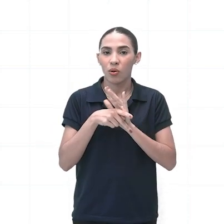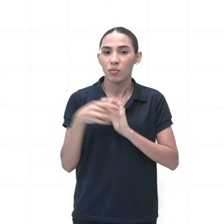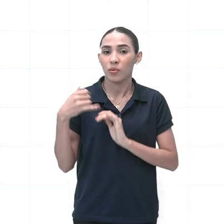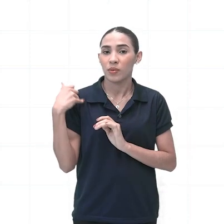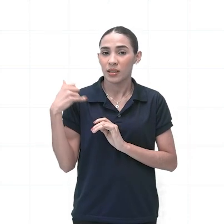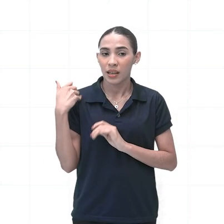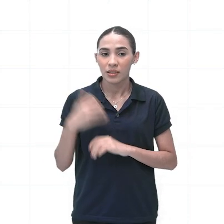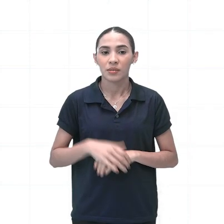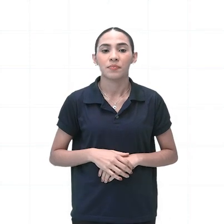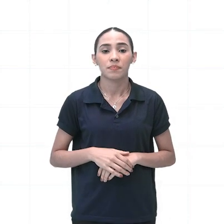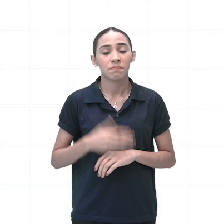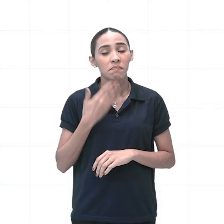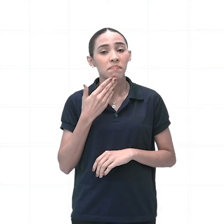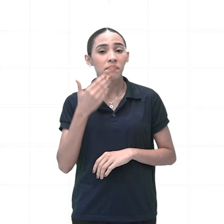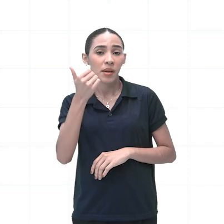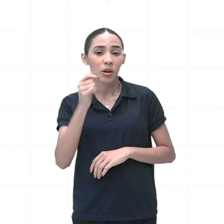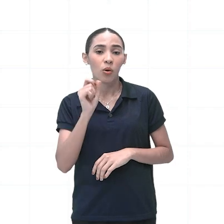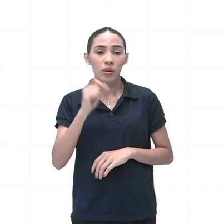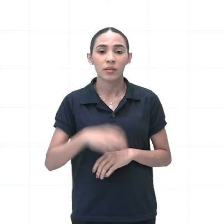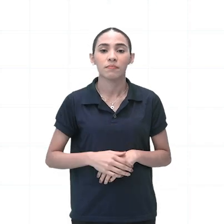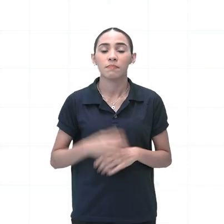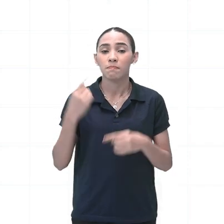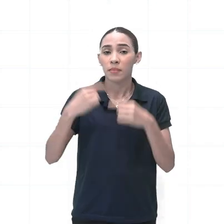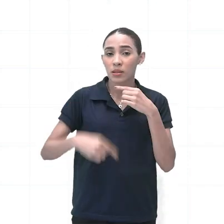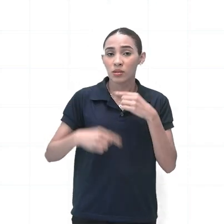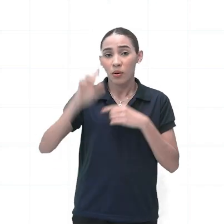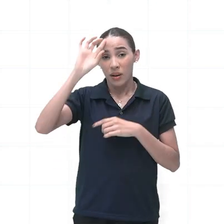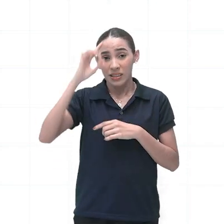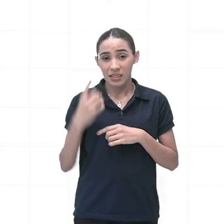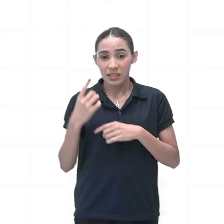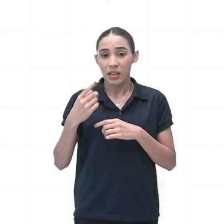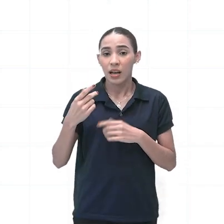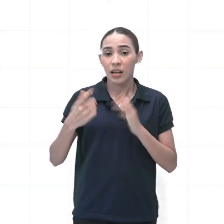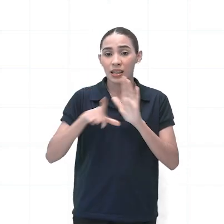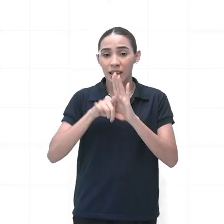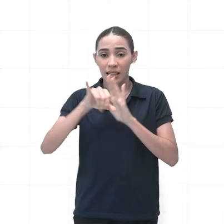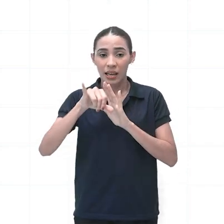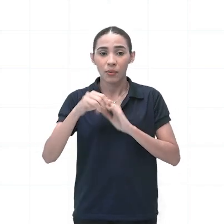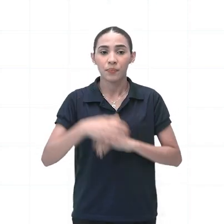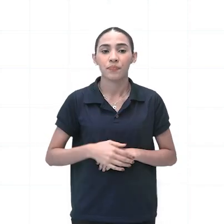idade. Melhor é excluir a presunção legal